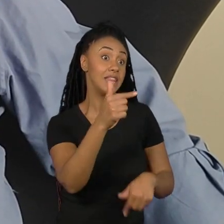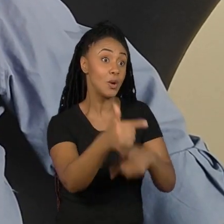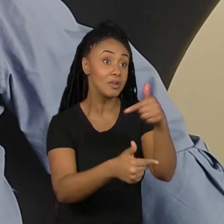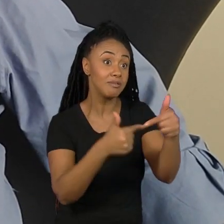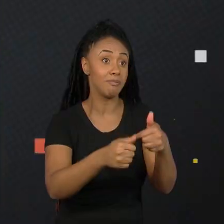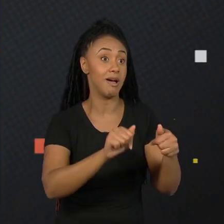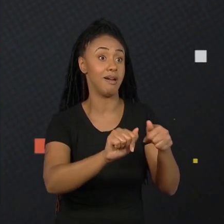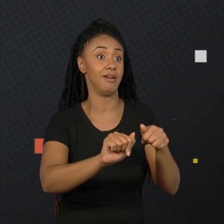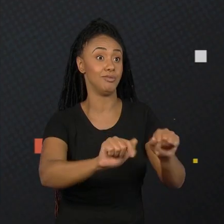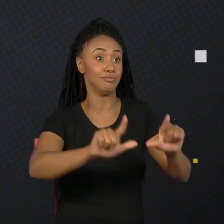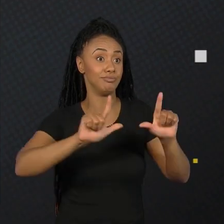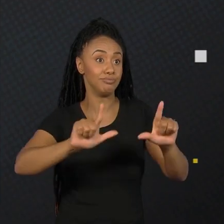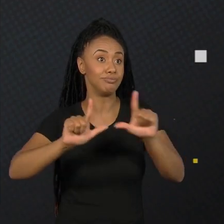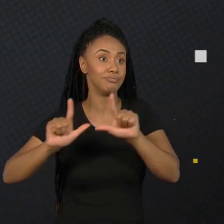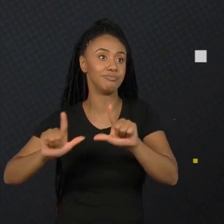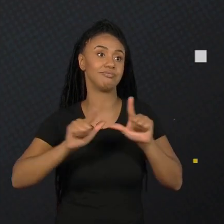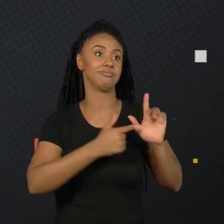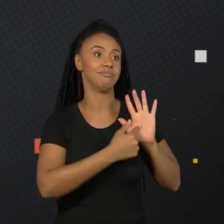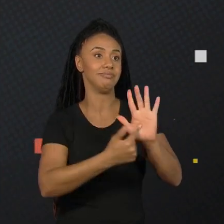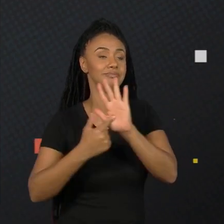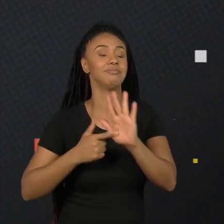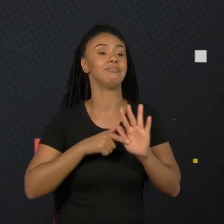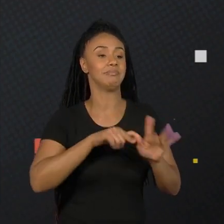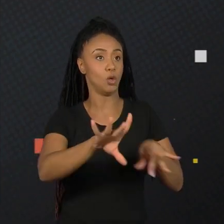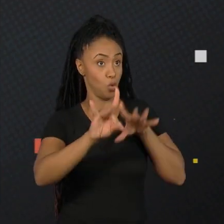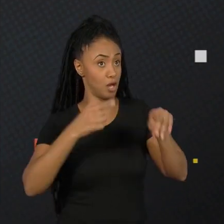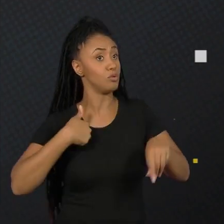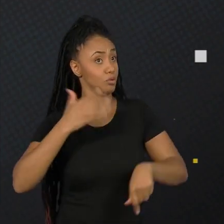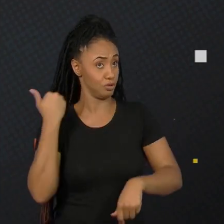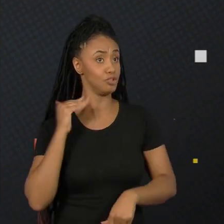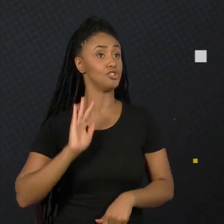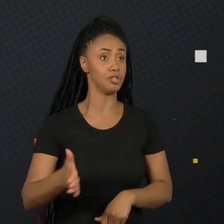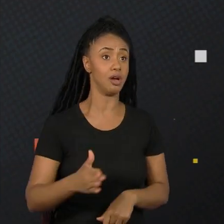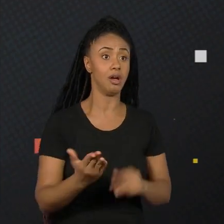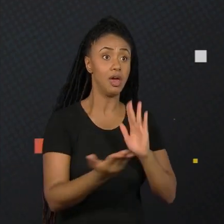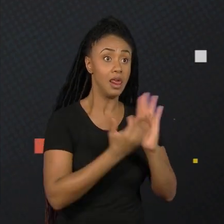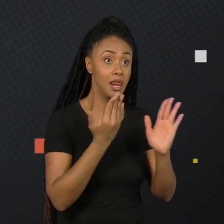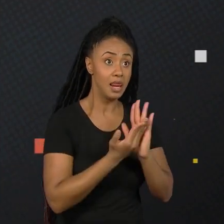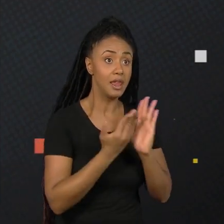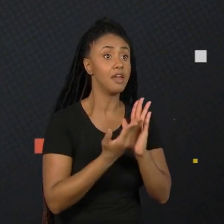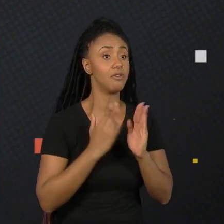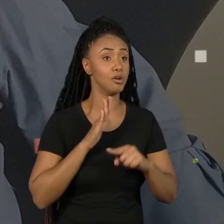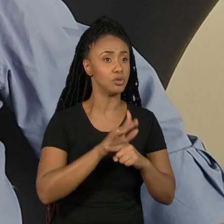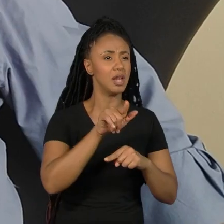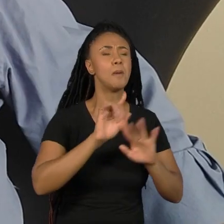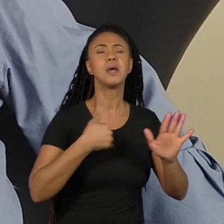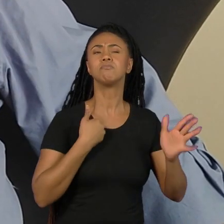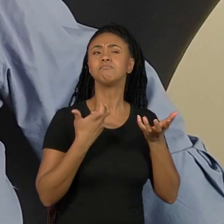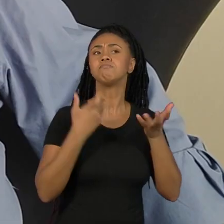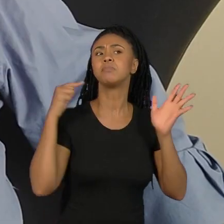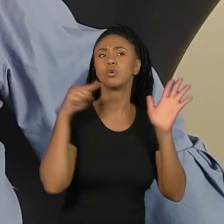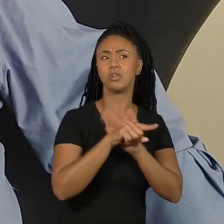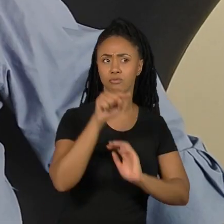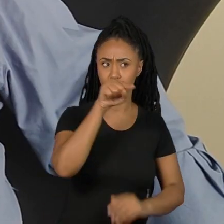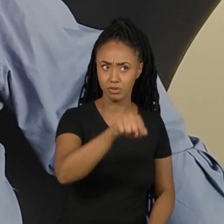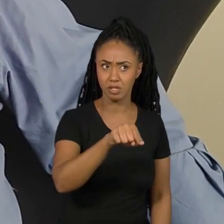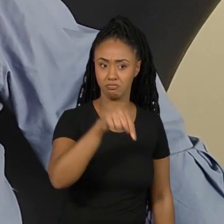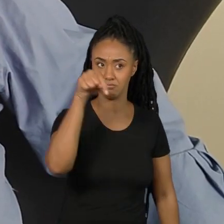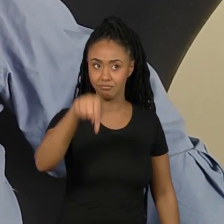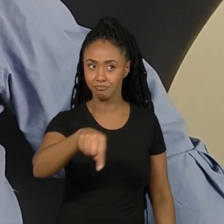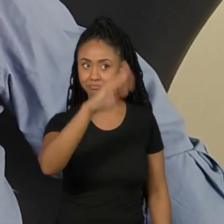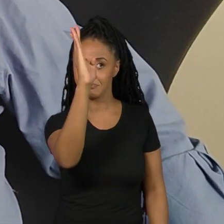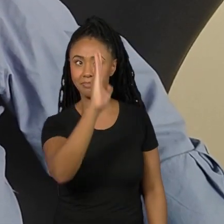autor de livro sobre você, se em algum momento você num Brasil que tem os